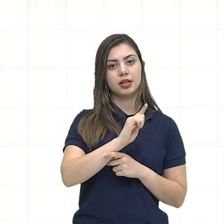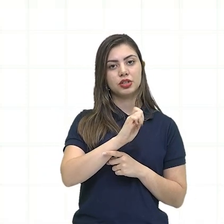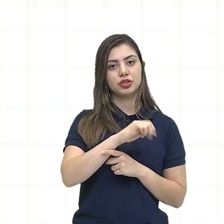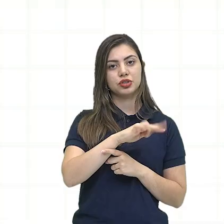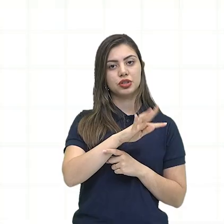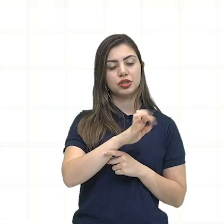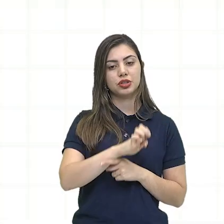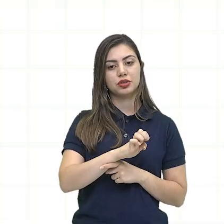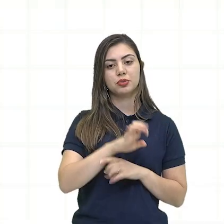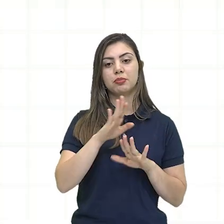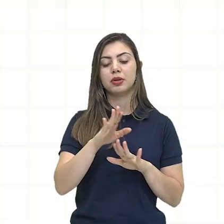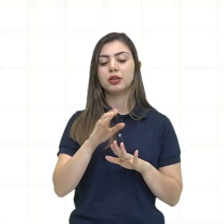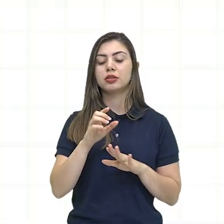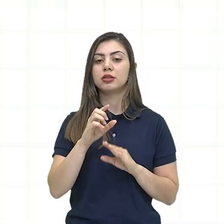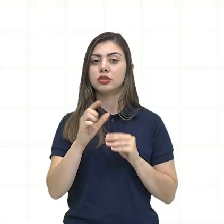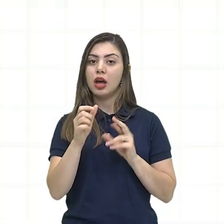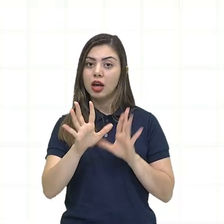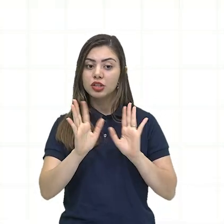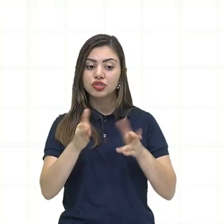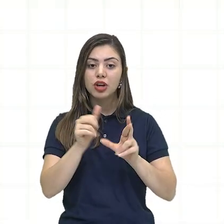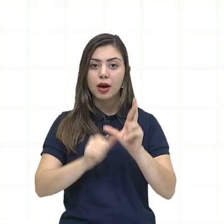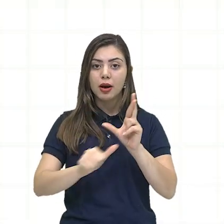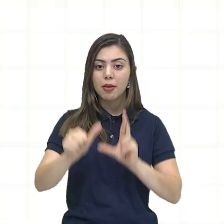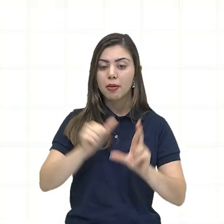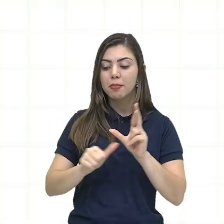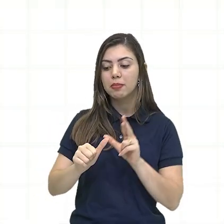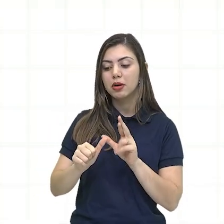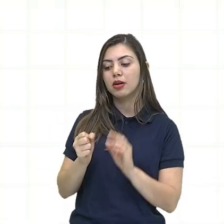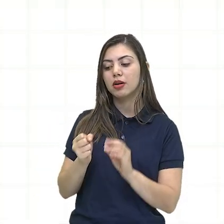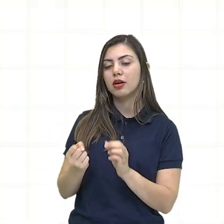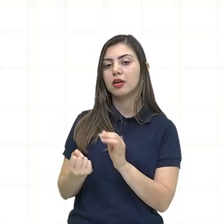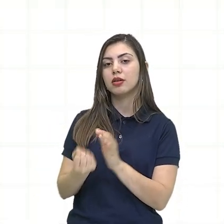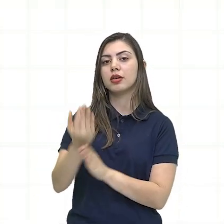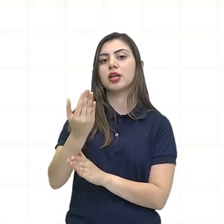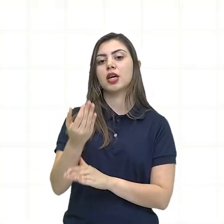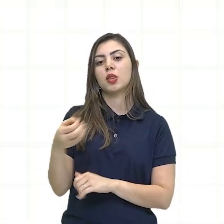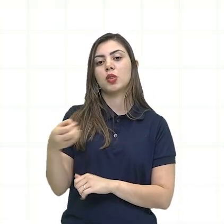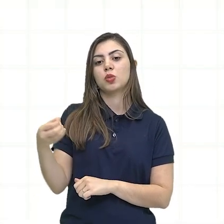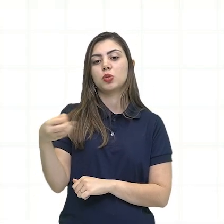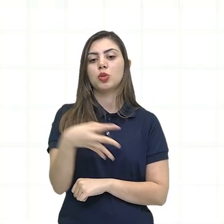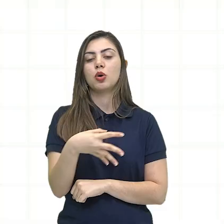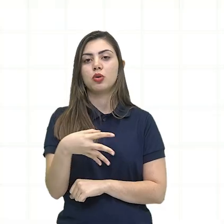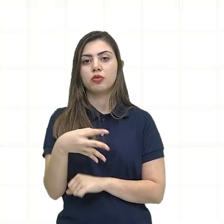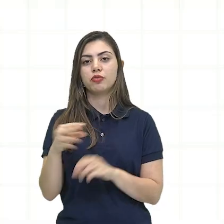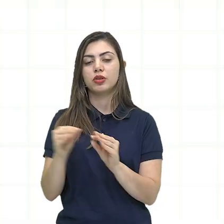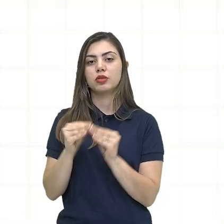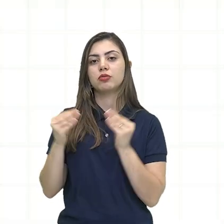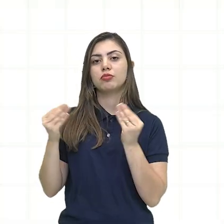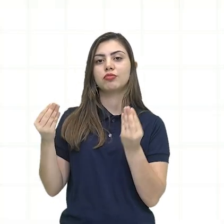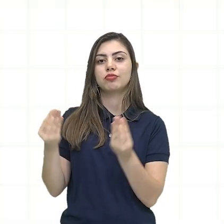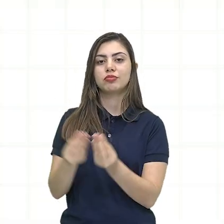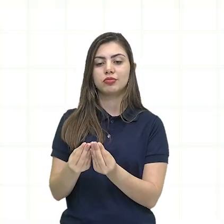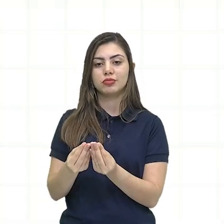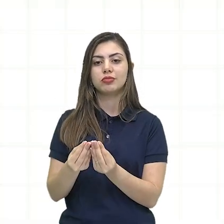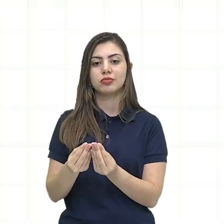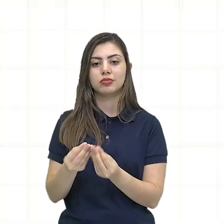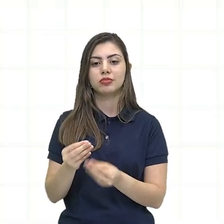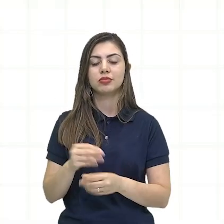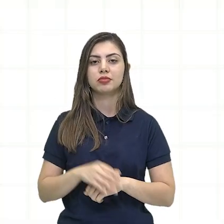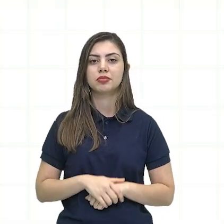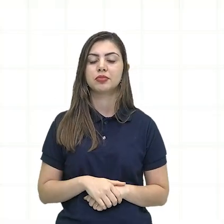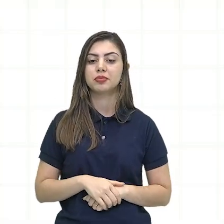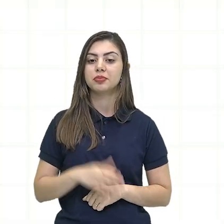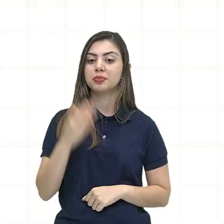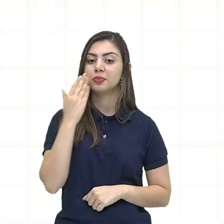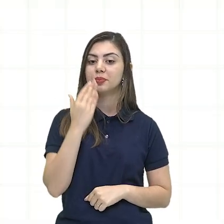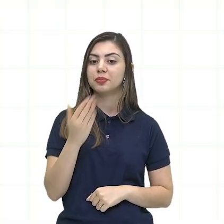E aí eu vou ter as substâncias finais, que são aquelas que vão ser produzidos, a professora vai até